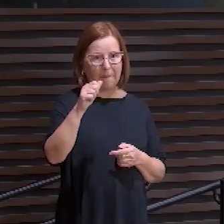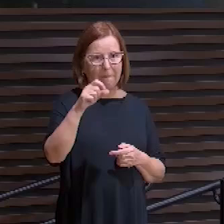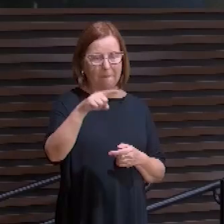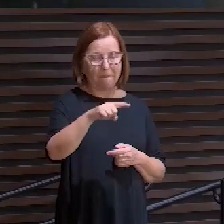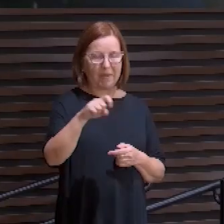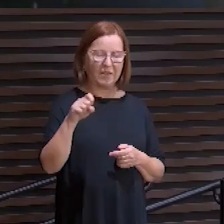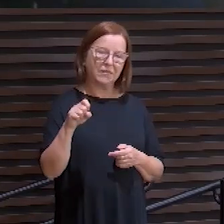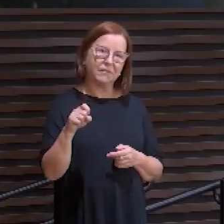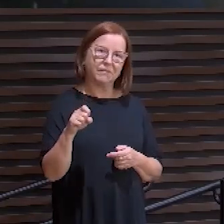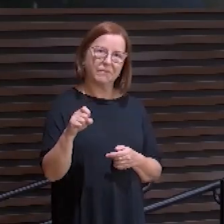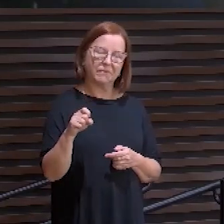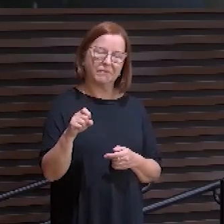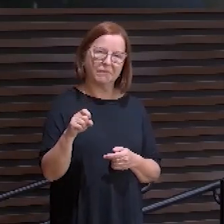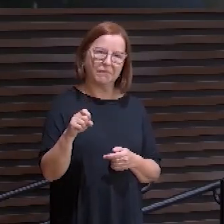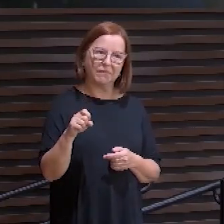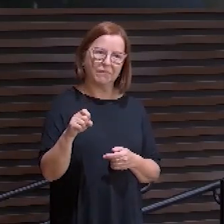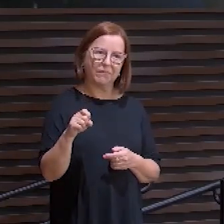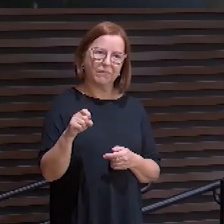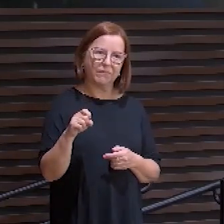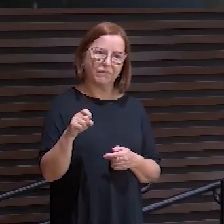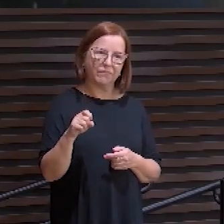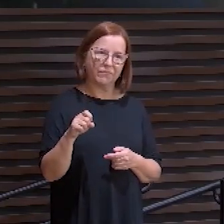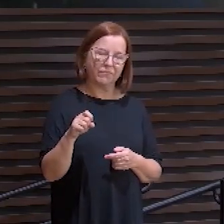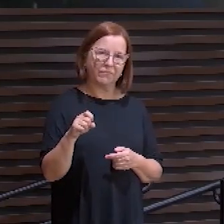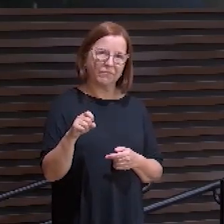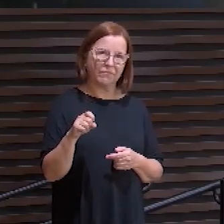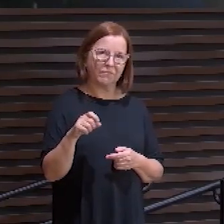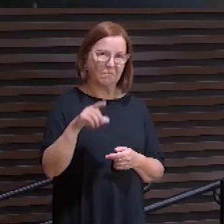Jukes, de Nova York,